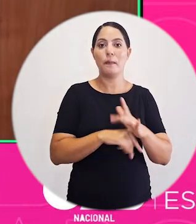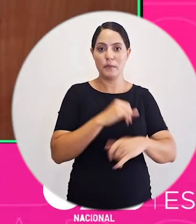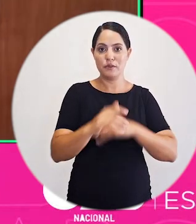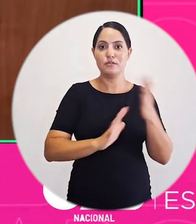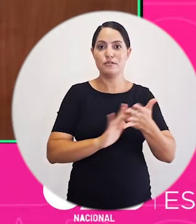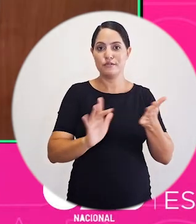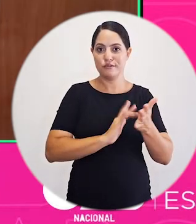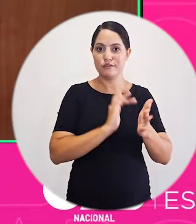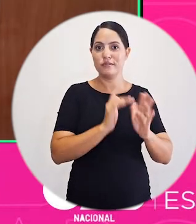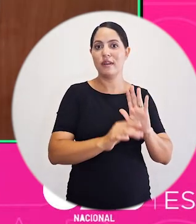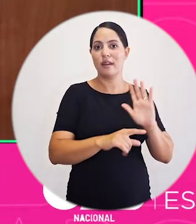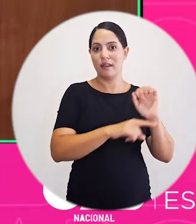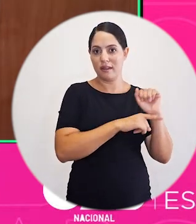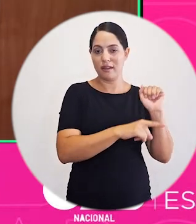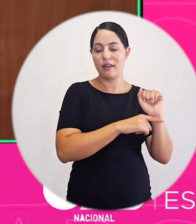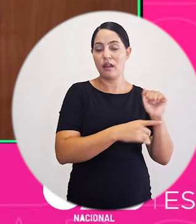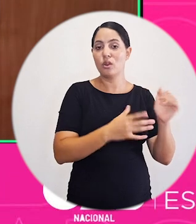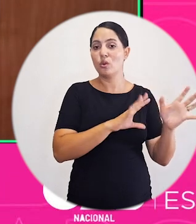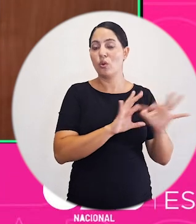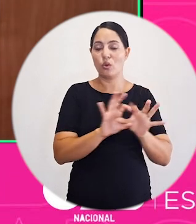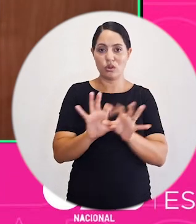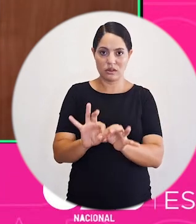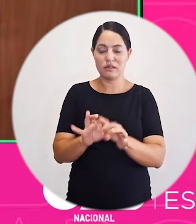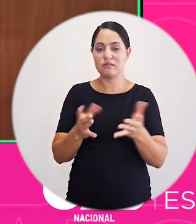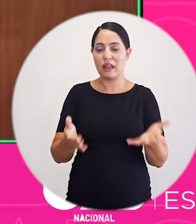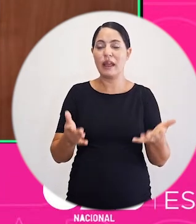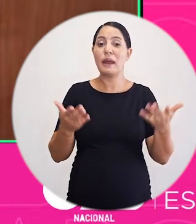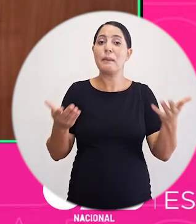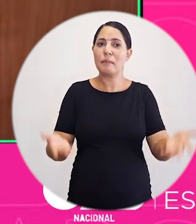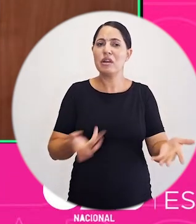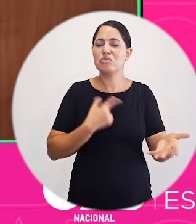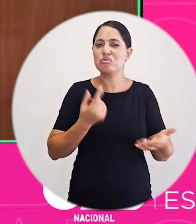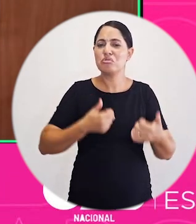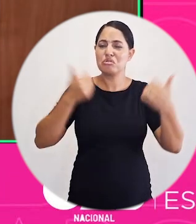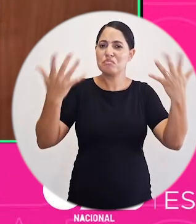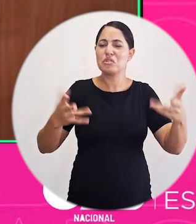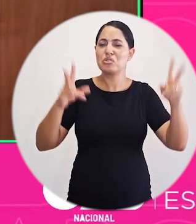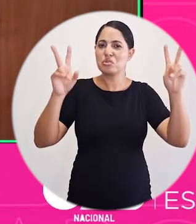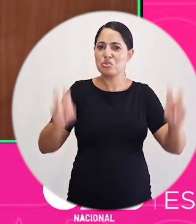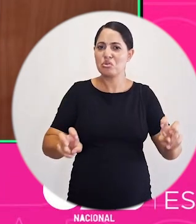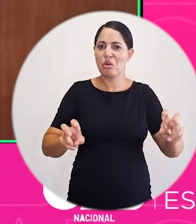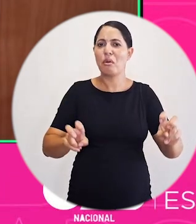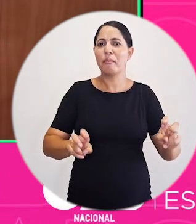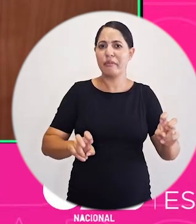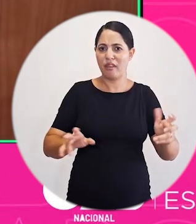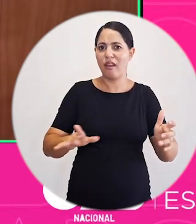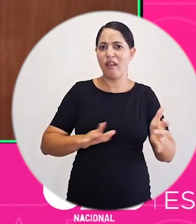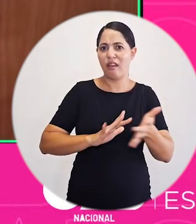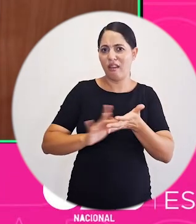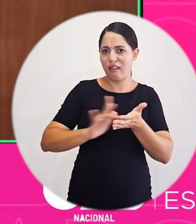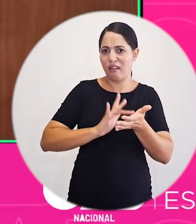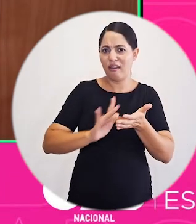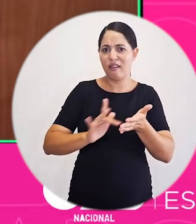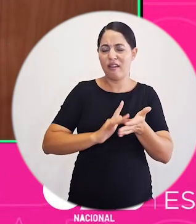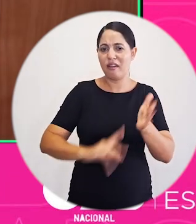o âmbito da pessoa jurídica, que é o âmago do direito privado, a gente já fala numa certa digitalização